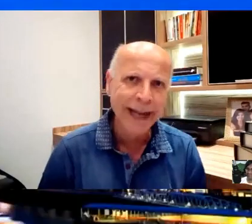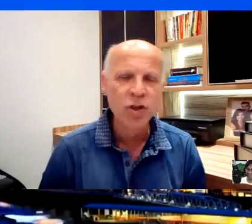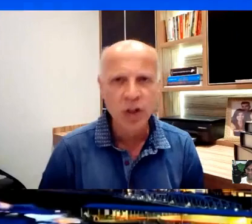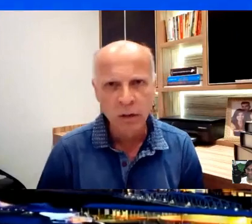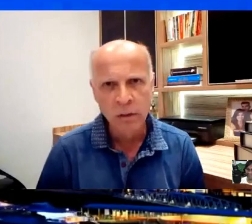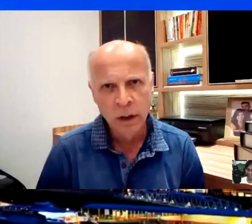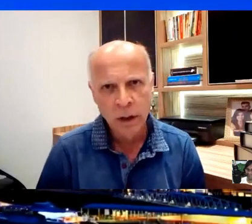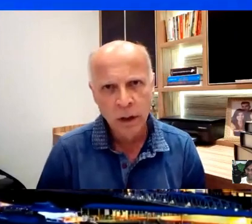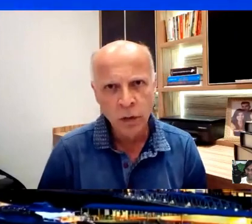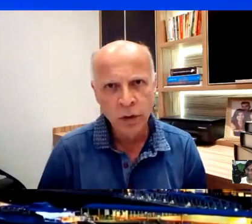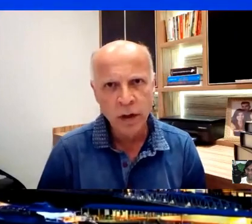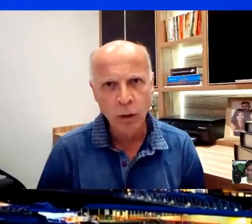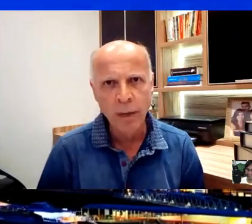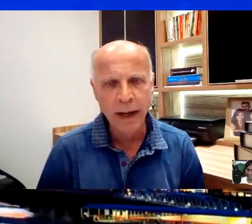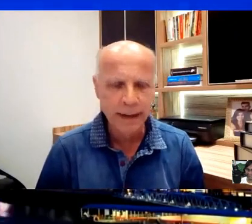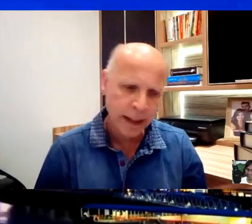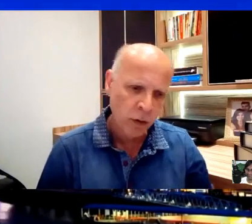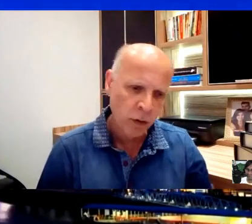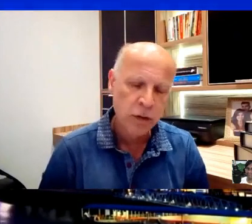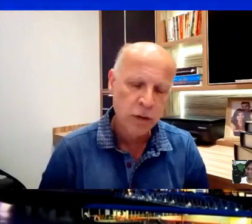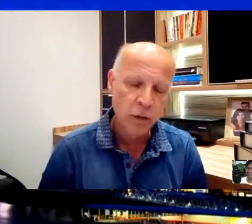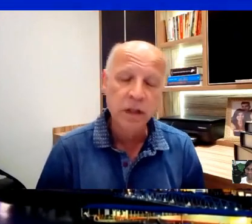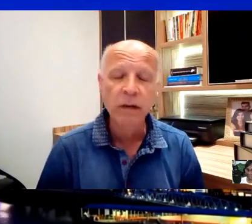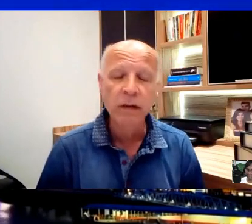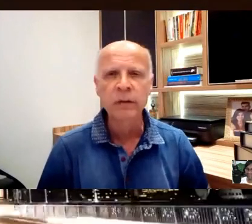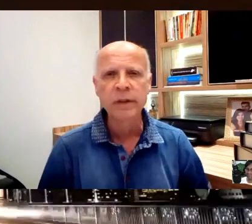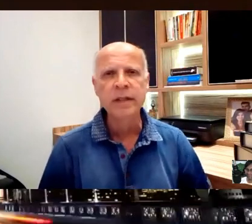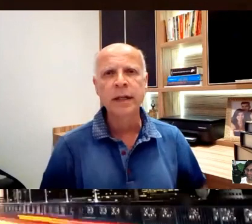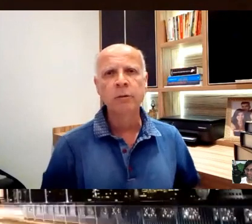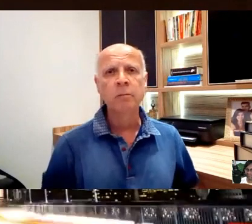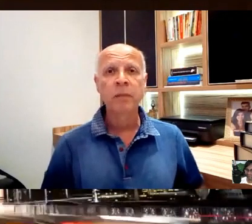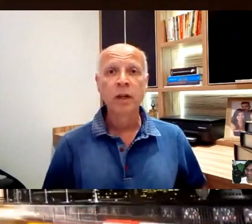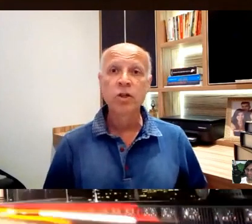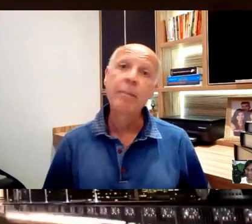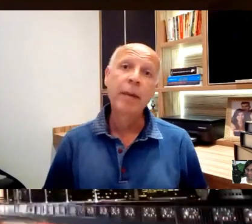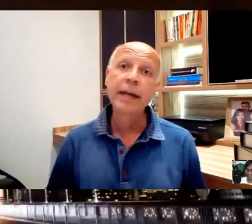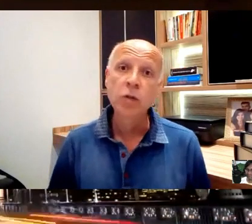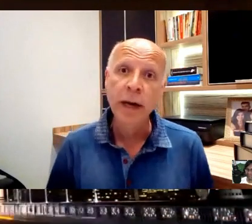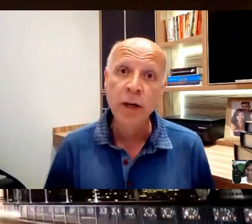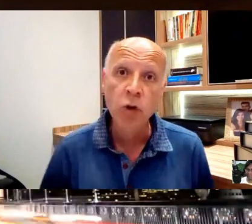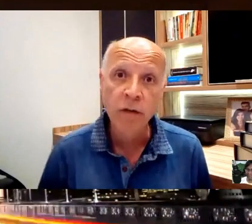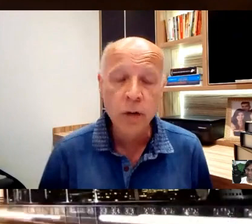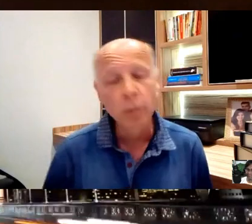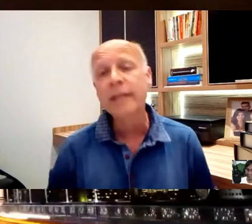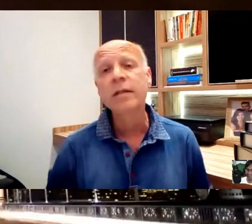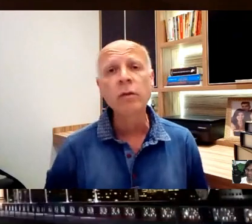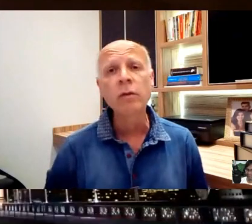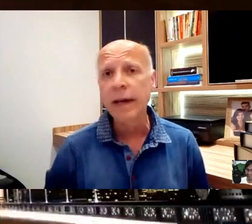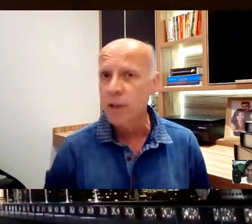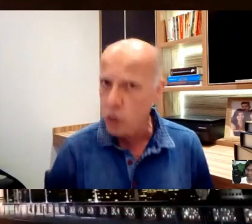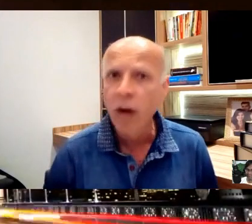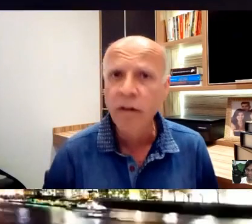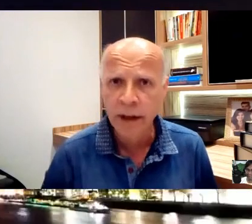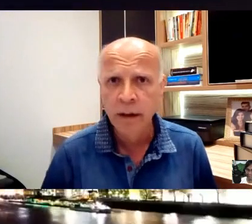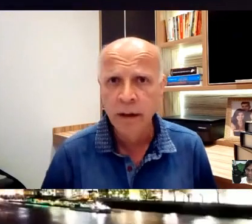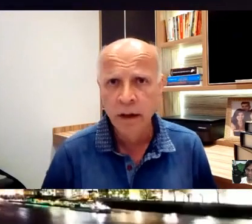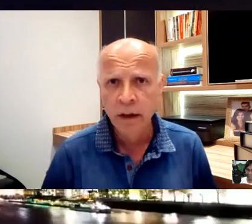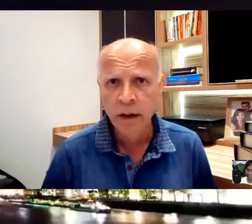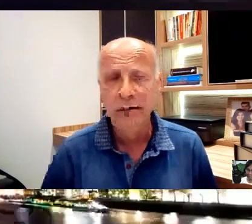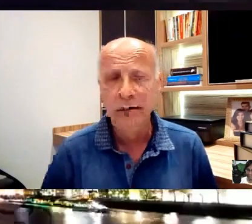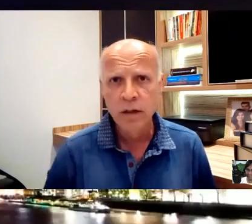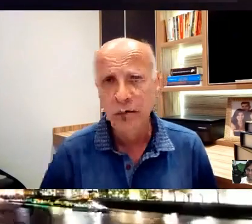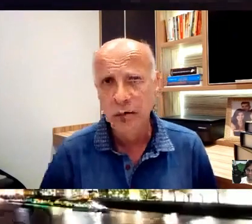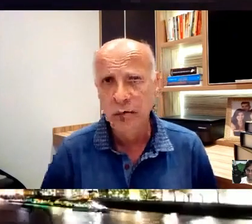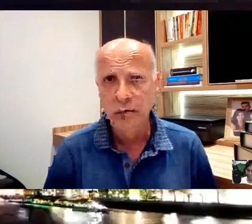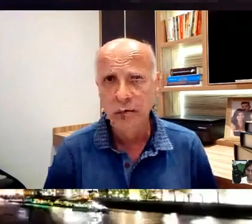região onde nós, na Lombardia, onde as coisas estão acontecendo. Já países mais jovens, o Brasil é um país jovem, se